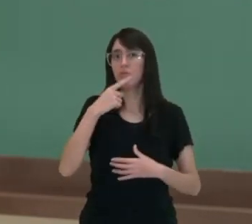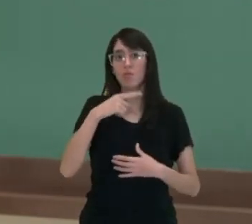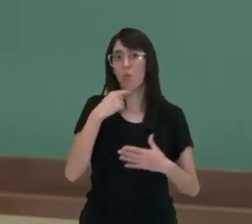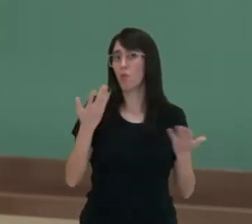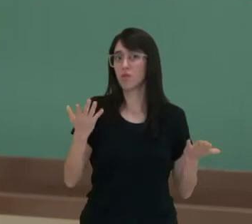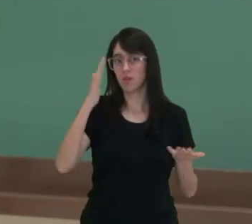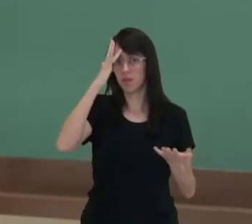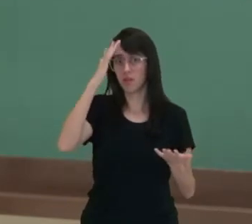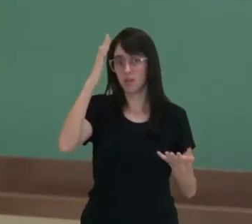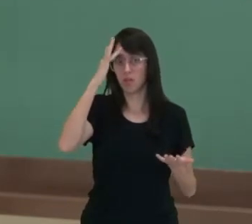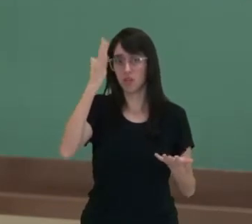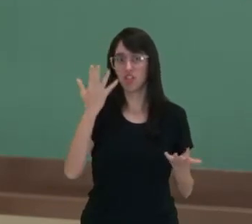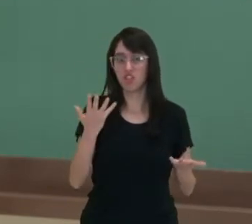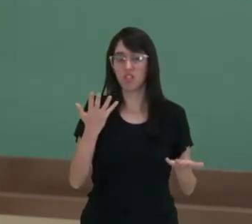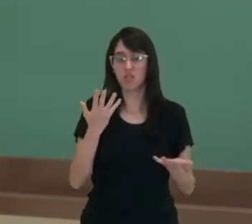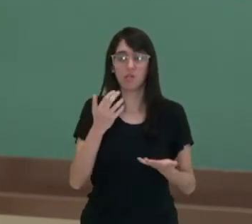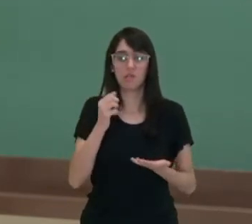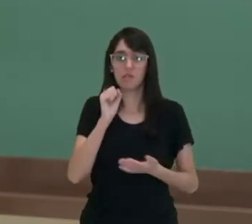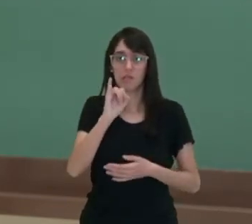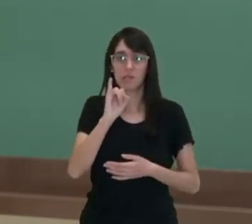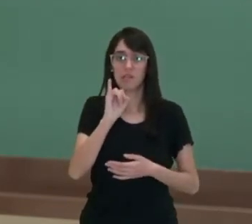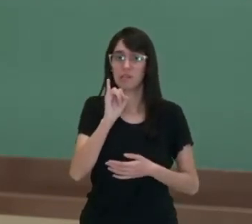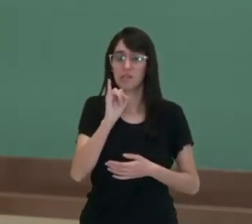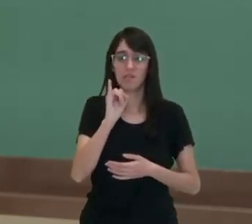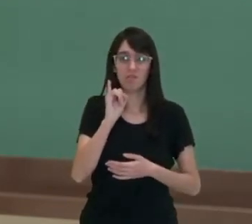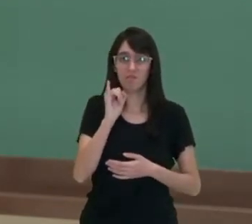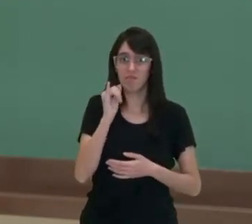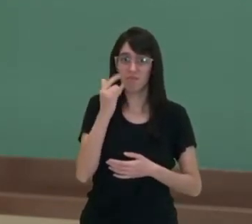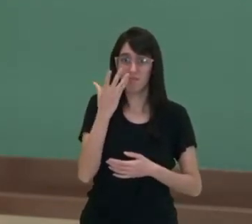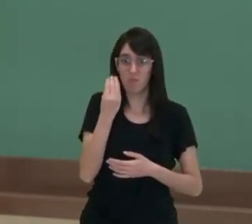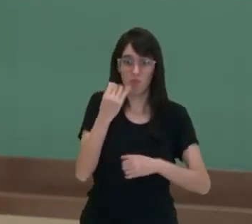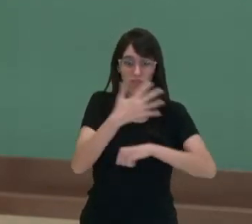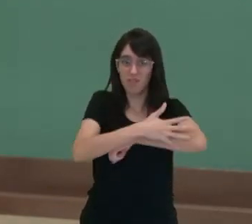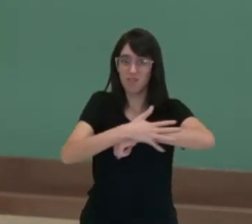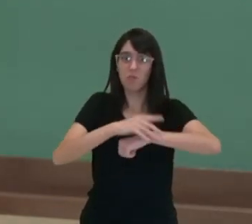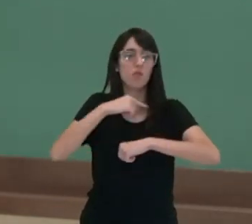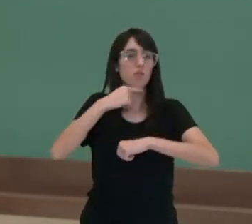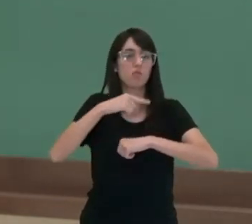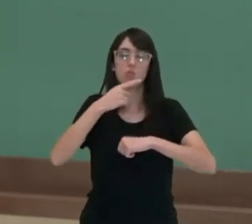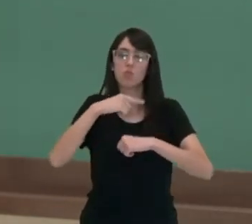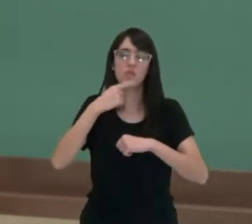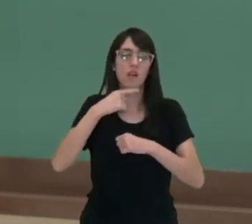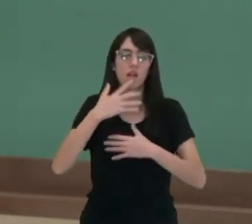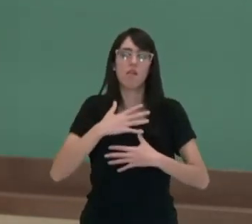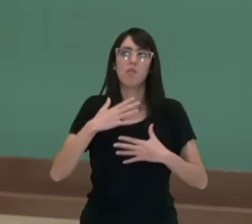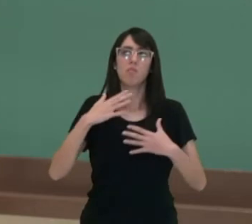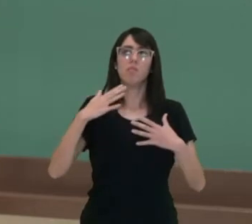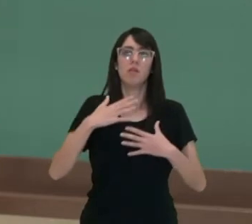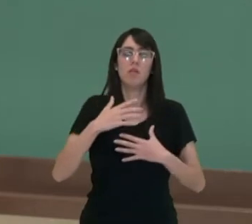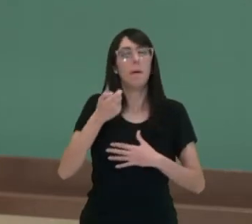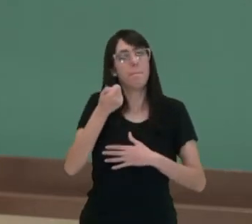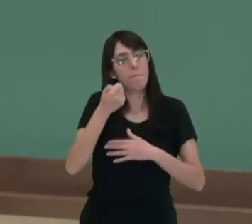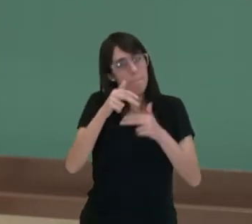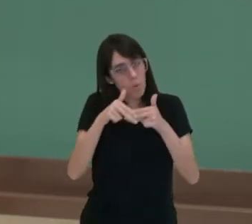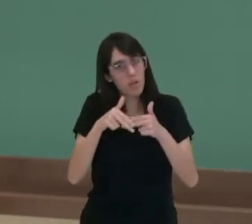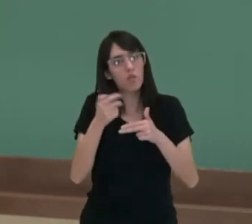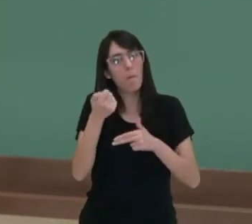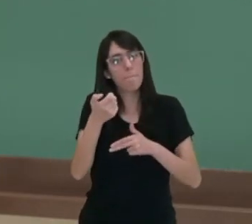pulmão que faz isso, mas ele não teria essa maleabilidade, né, se fosse com muitas fibras. É por isso que esse tecido tem poucas